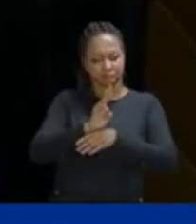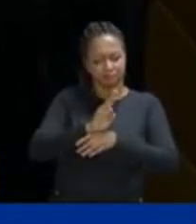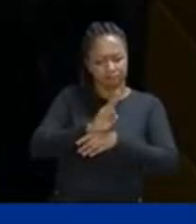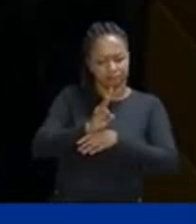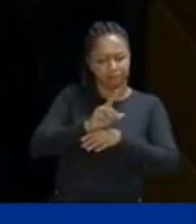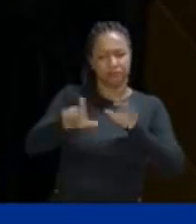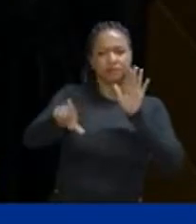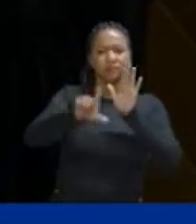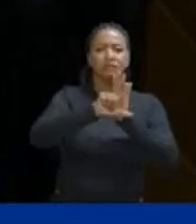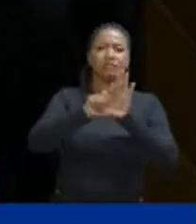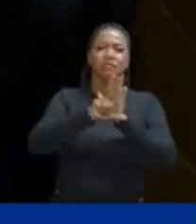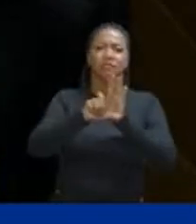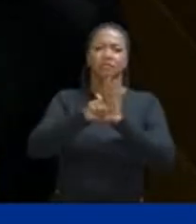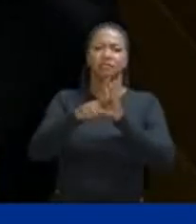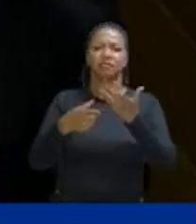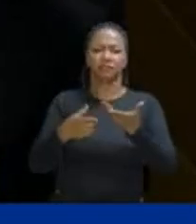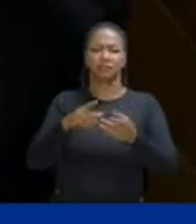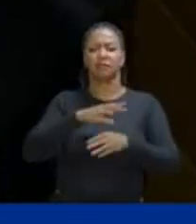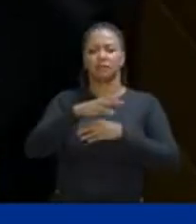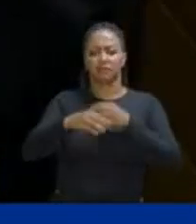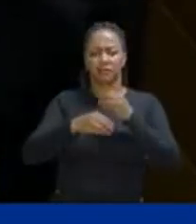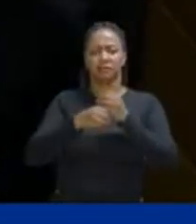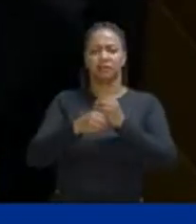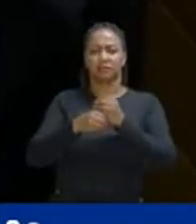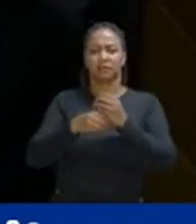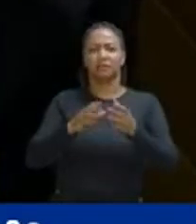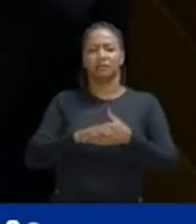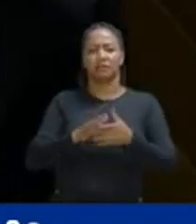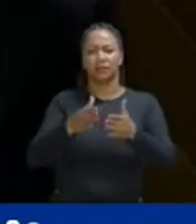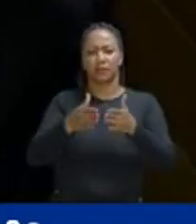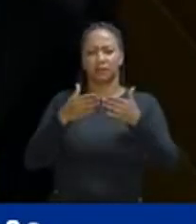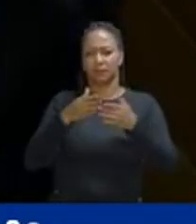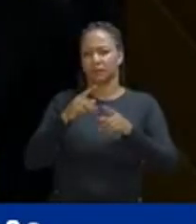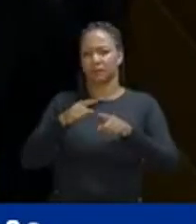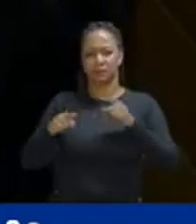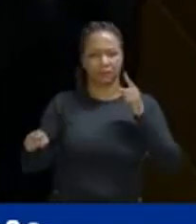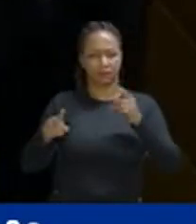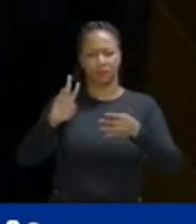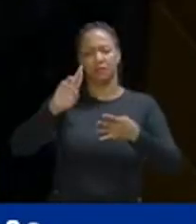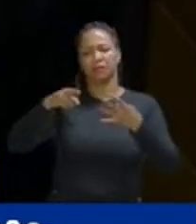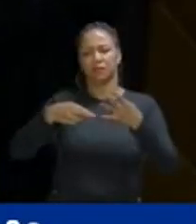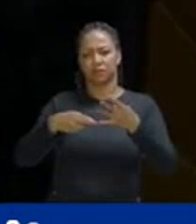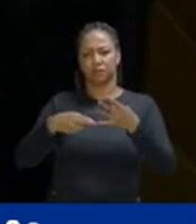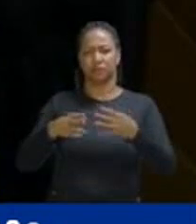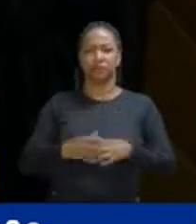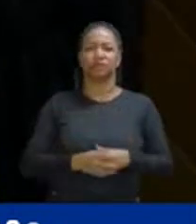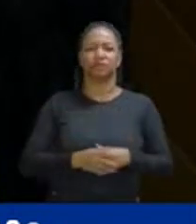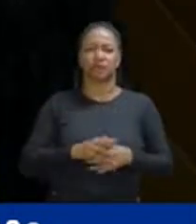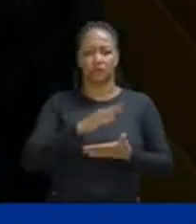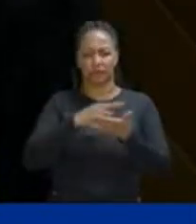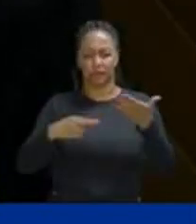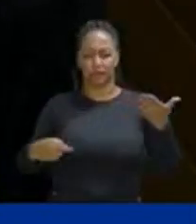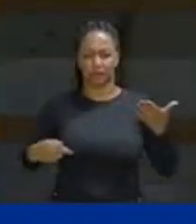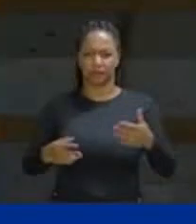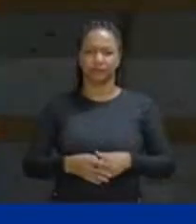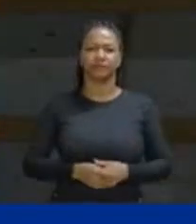lei, corroborou com os termos da sentença e pediu o não provimento do recurso. Esse é o relatório.